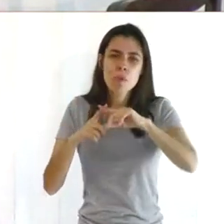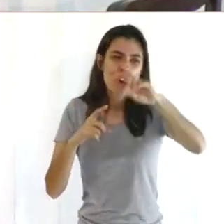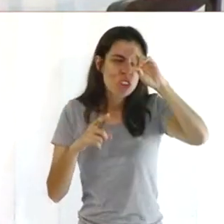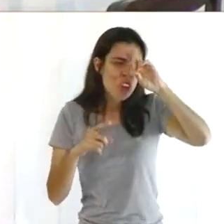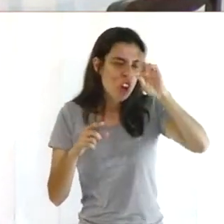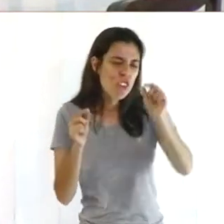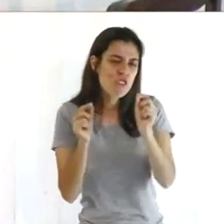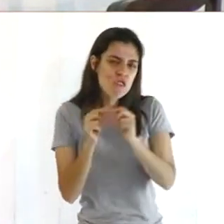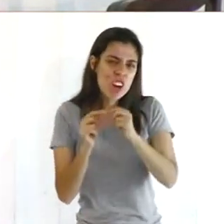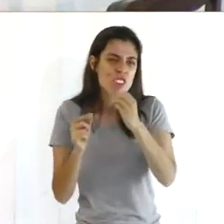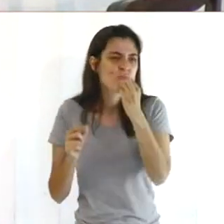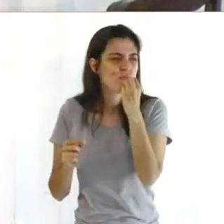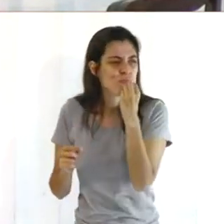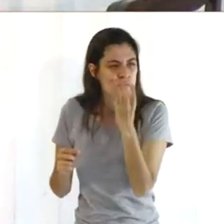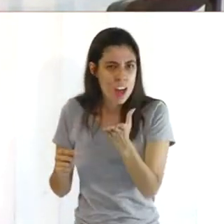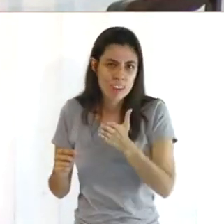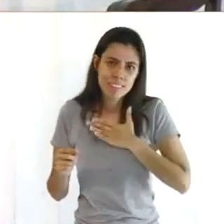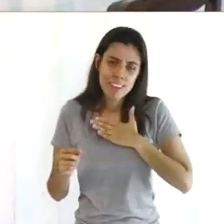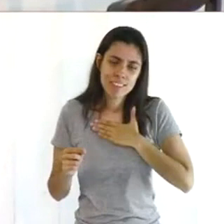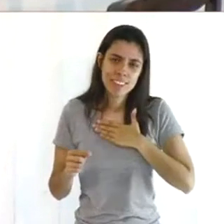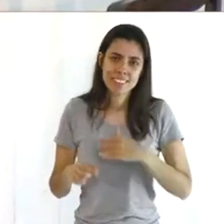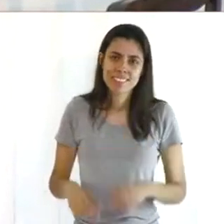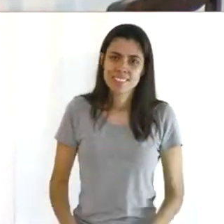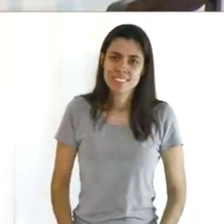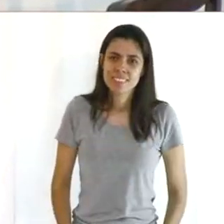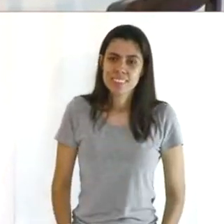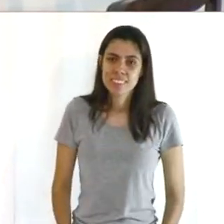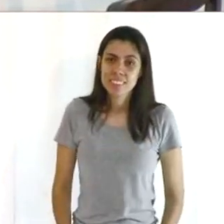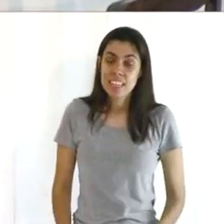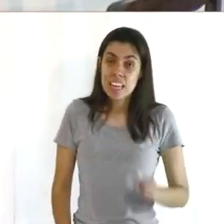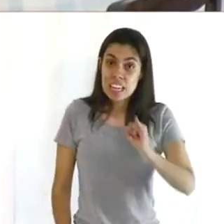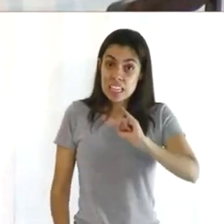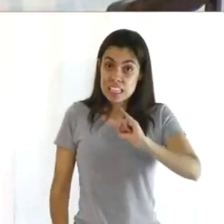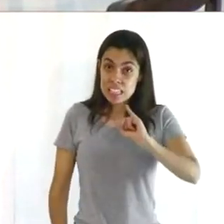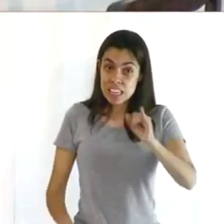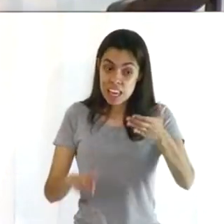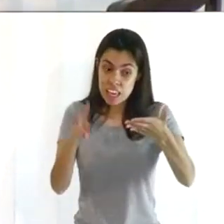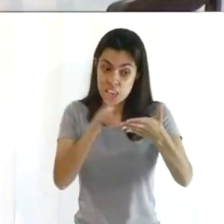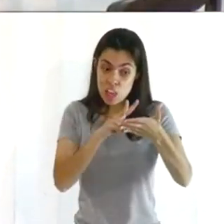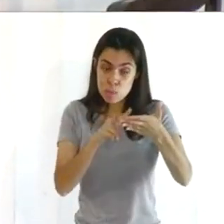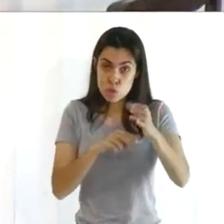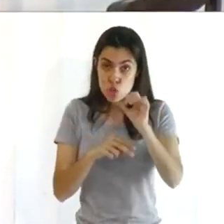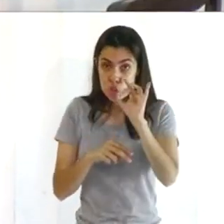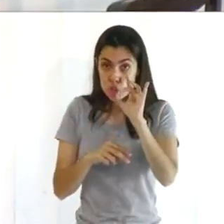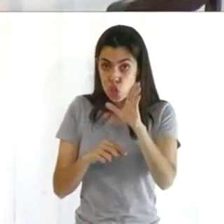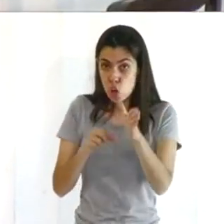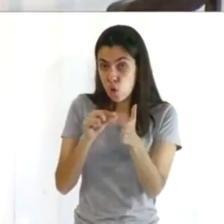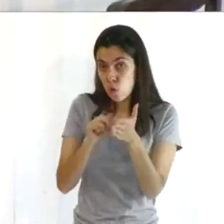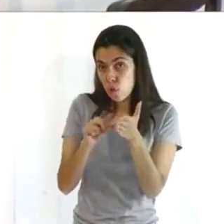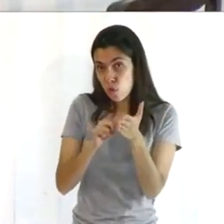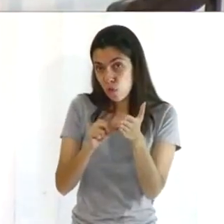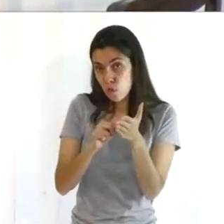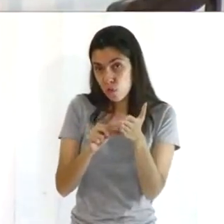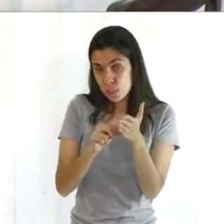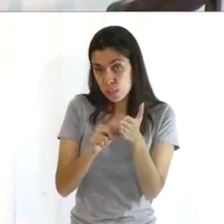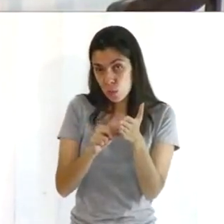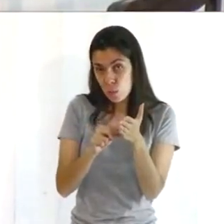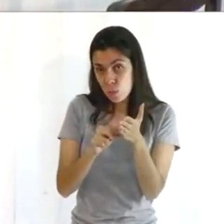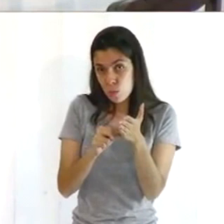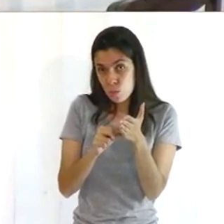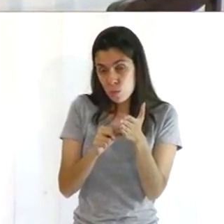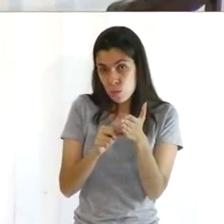Se você lesse apenas o verso 5 e o 6, sem ler os versos anteriores, você diria assim: Davi está falando da mesma